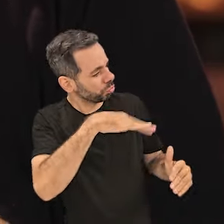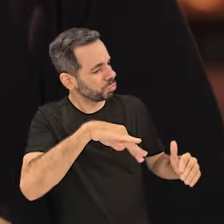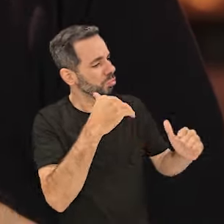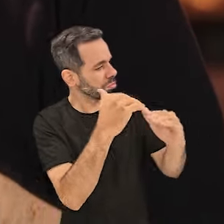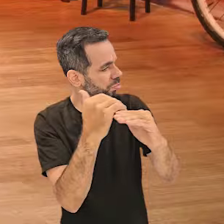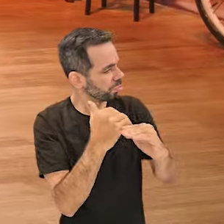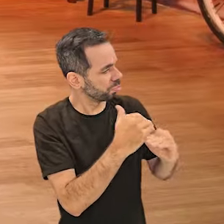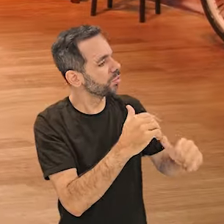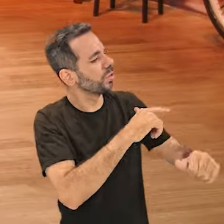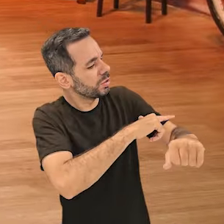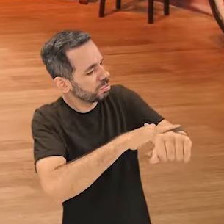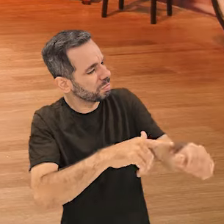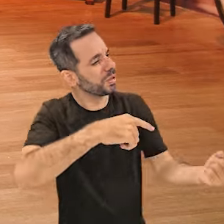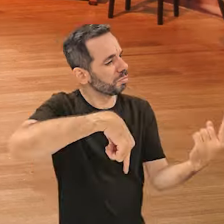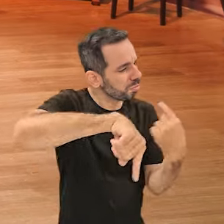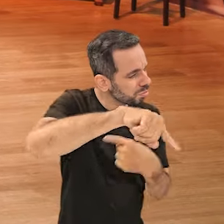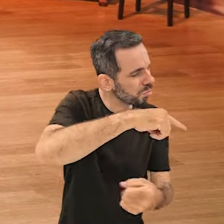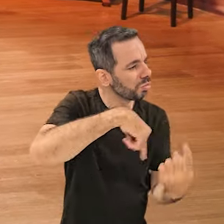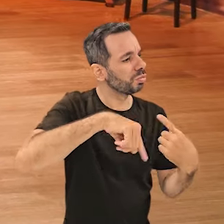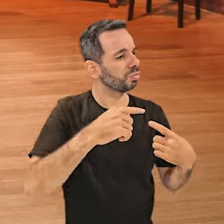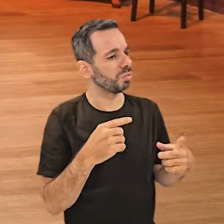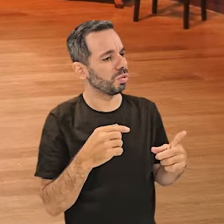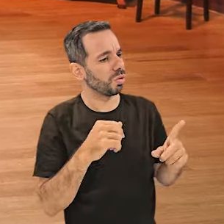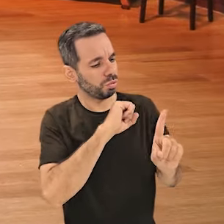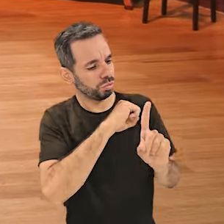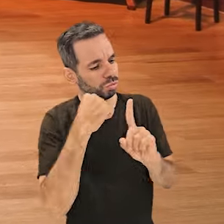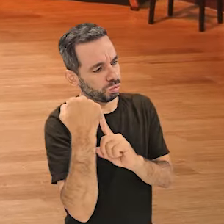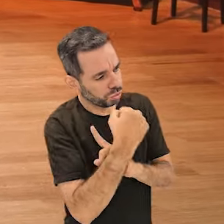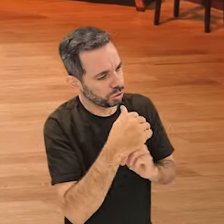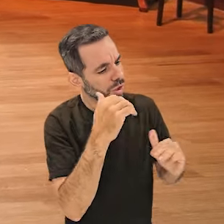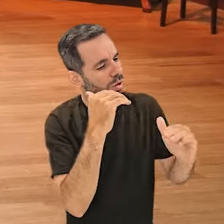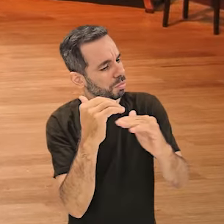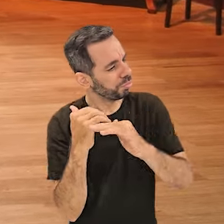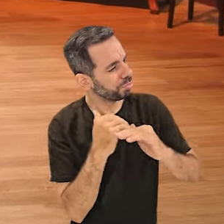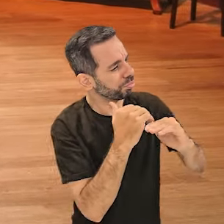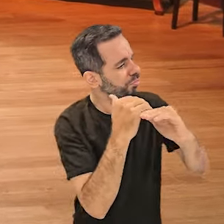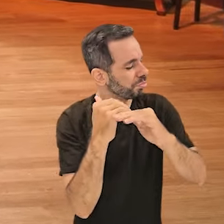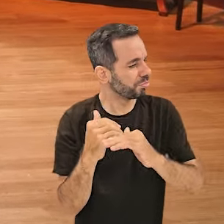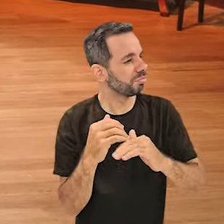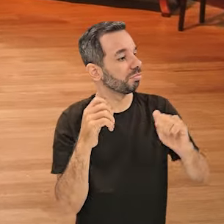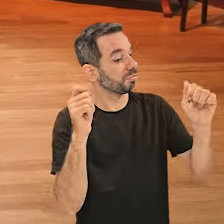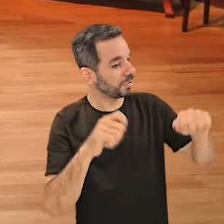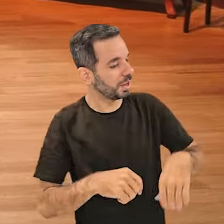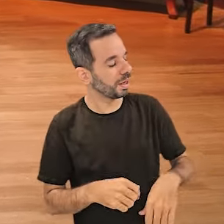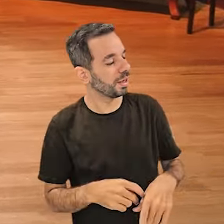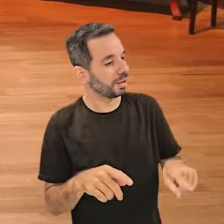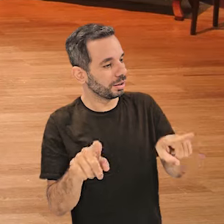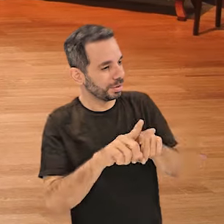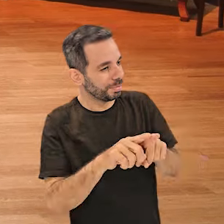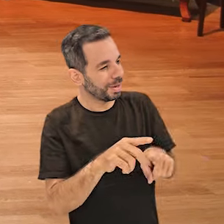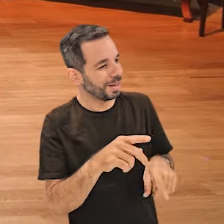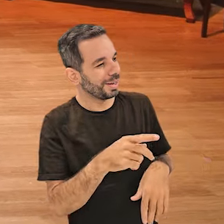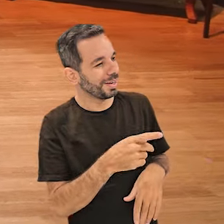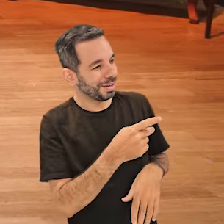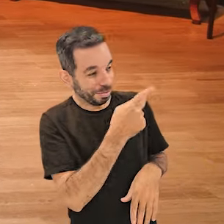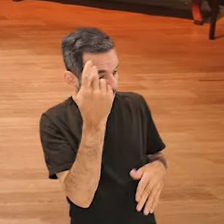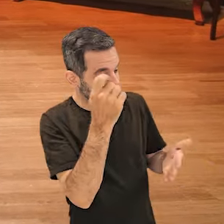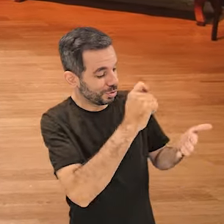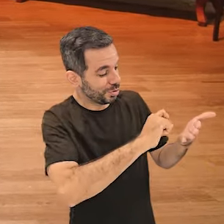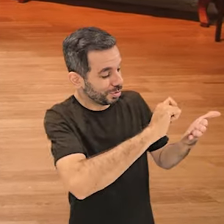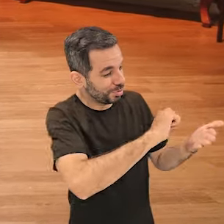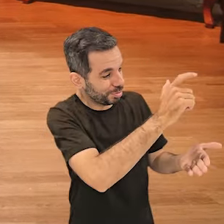né? Isso é um exercício sensacional de equalização social. É a permissão para novos escritores, né, como